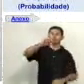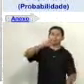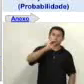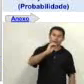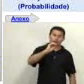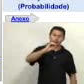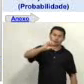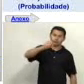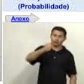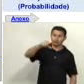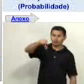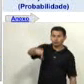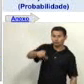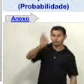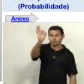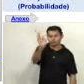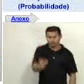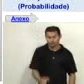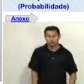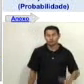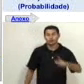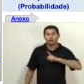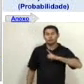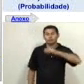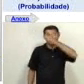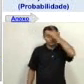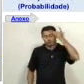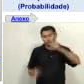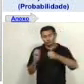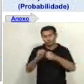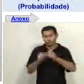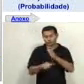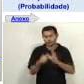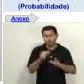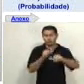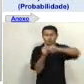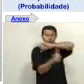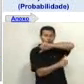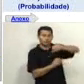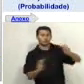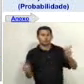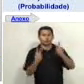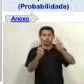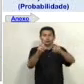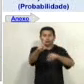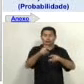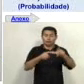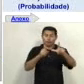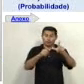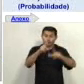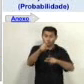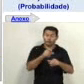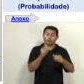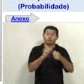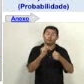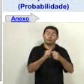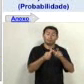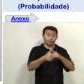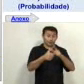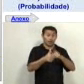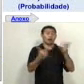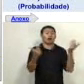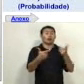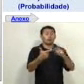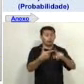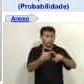9,87%. Agora eu tenho, pessoal, que fazer, né? Eu fiz a primeira conversão aqui do valor de x. Agora eu tenho que fazer a segunda, tá?